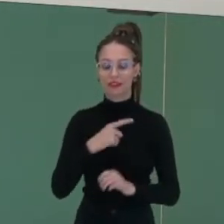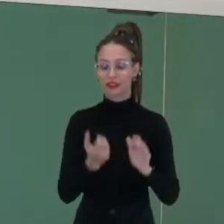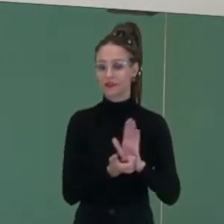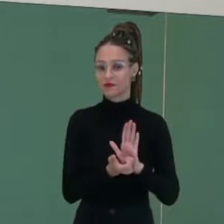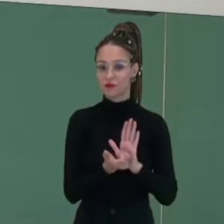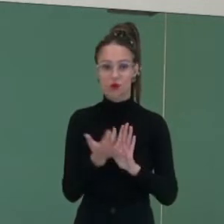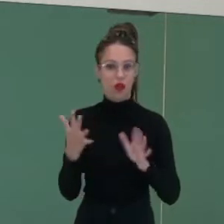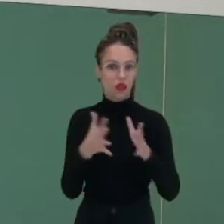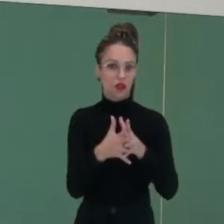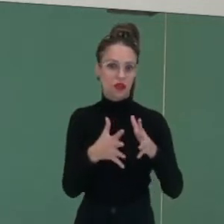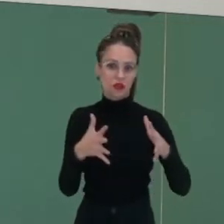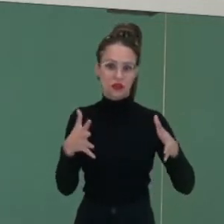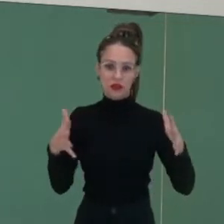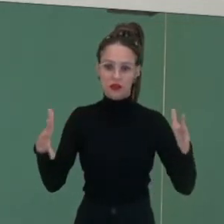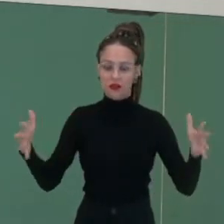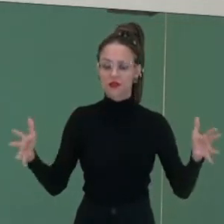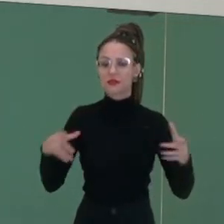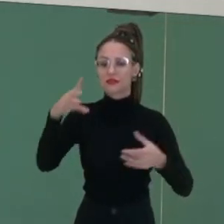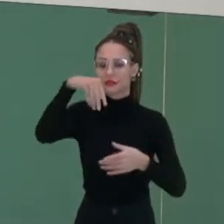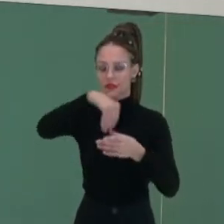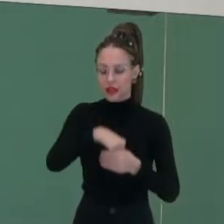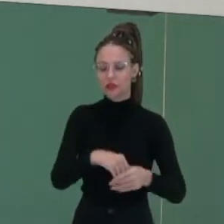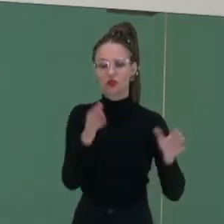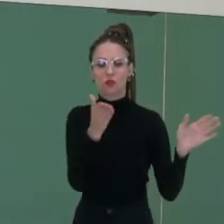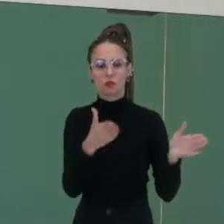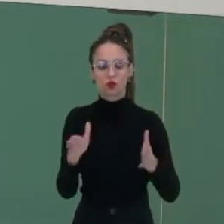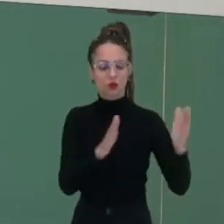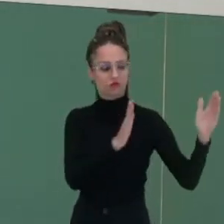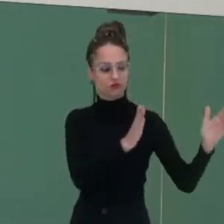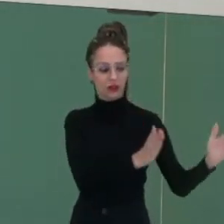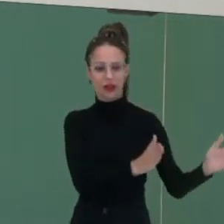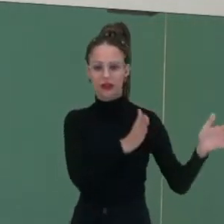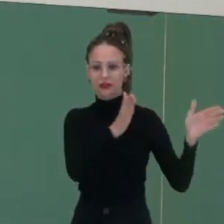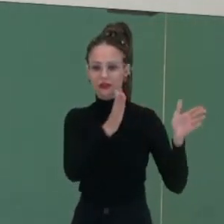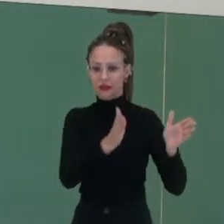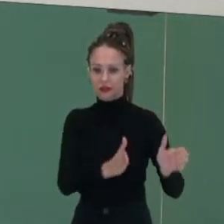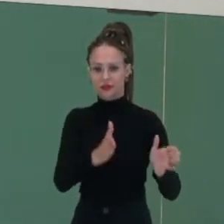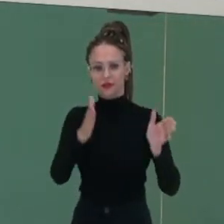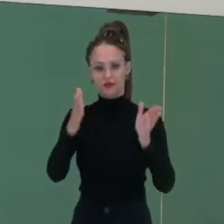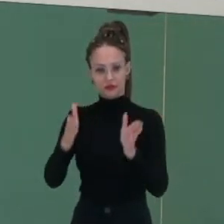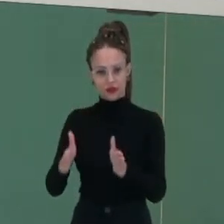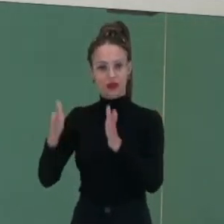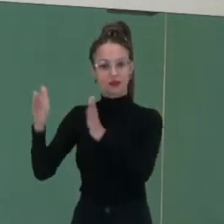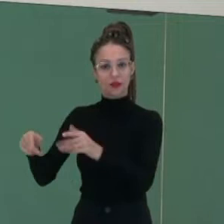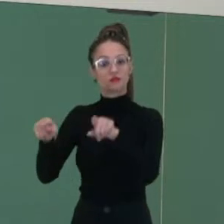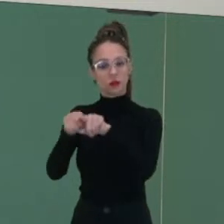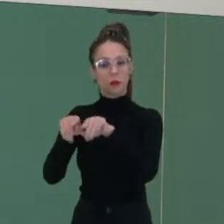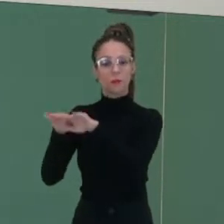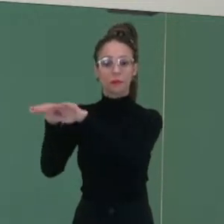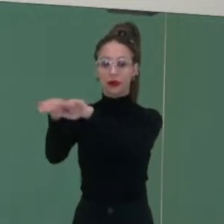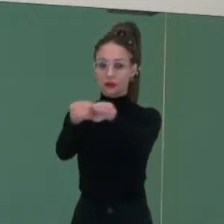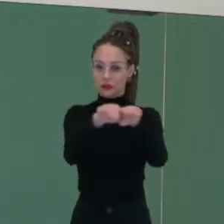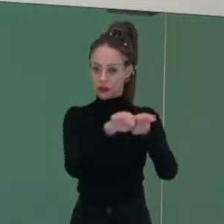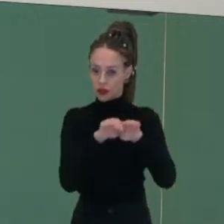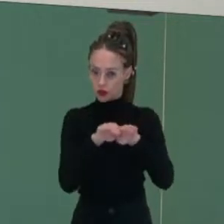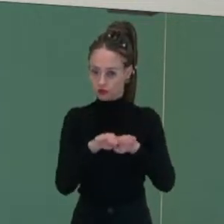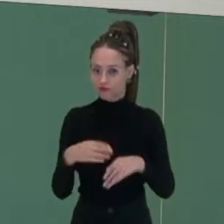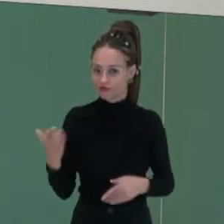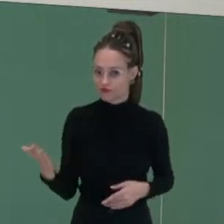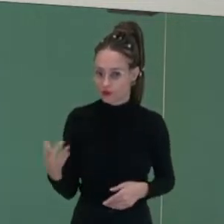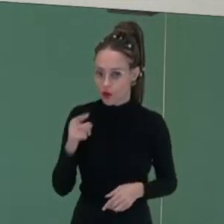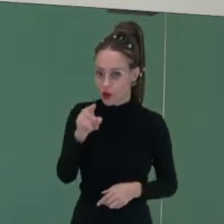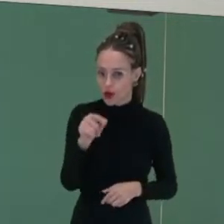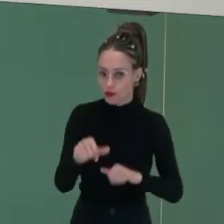quantidade. E dentro de uma produção em série e padronizada. Opa, já mudou, né? O que